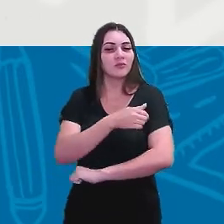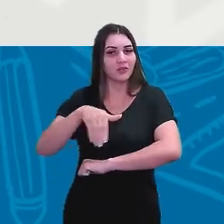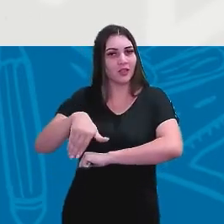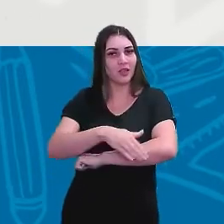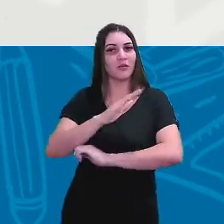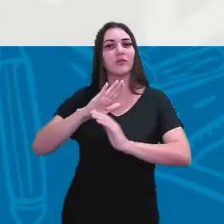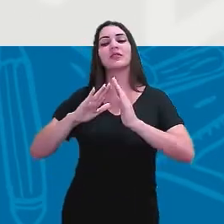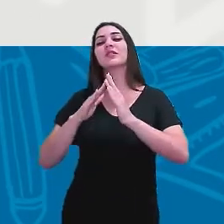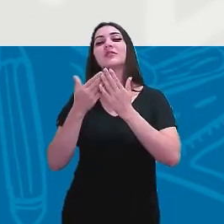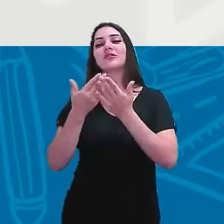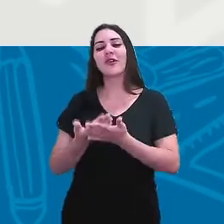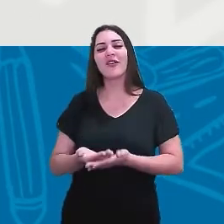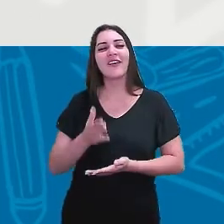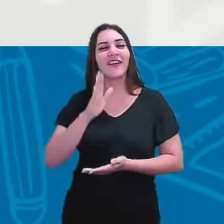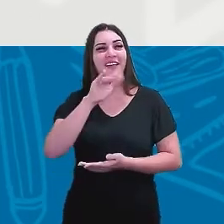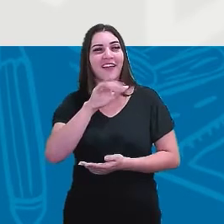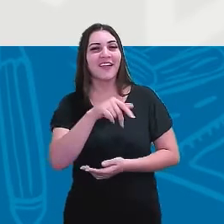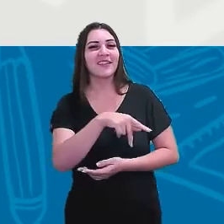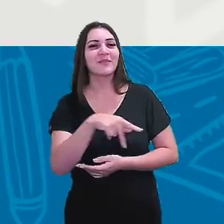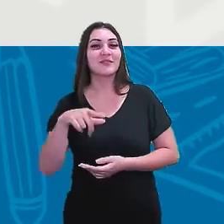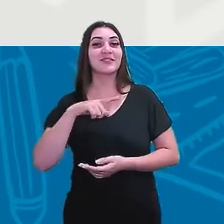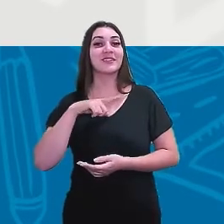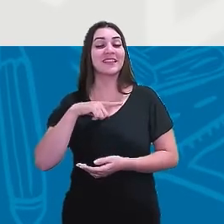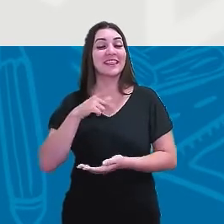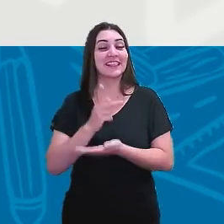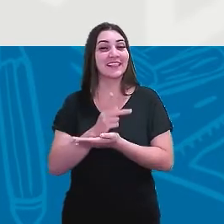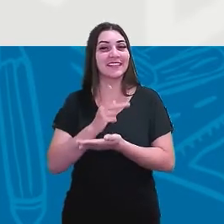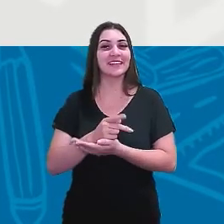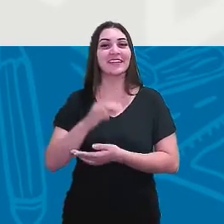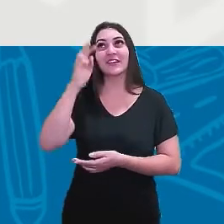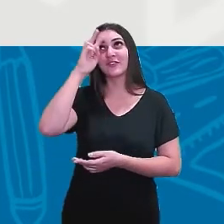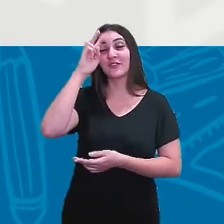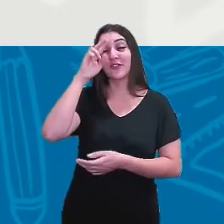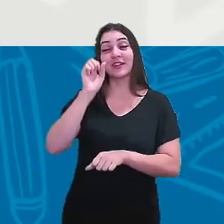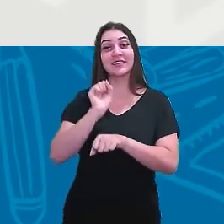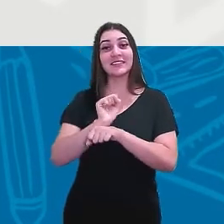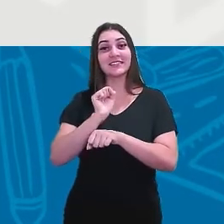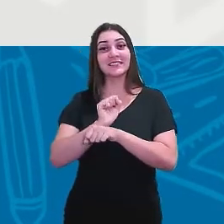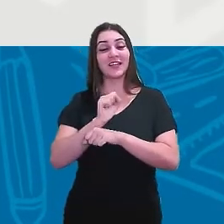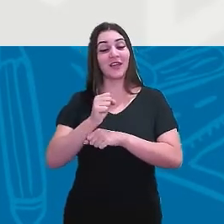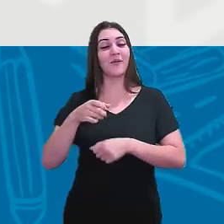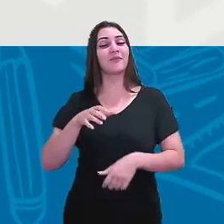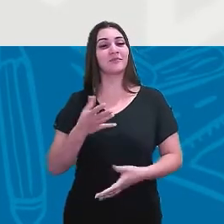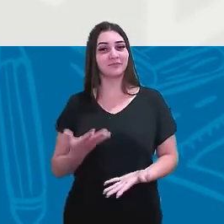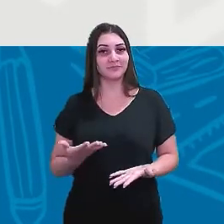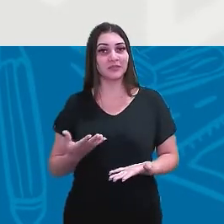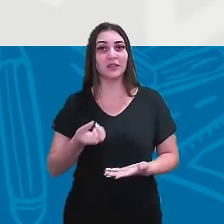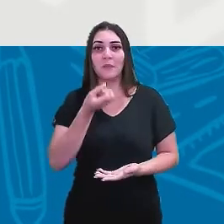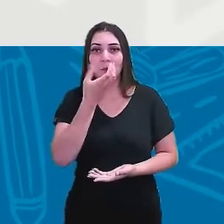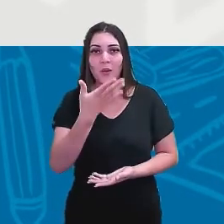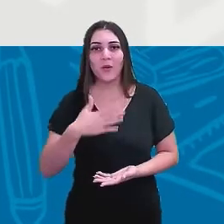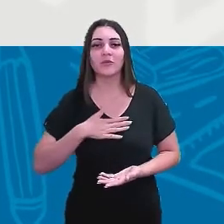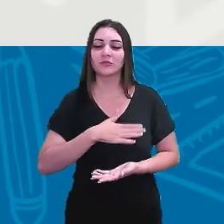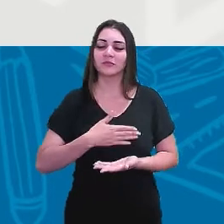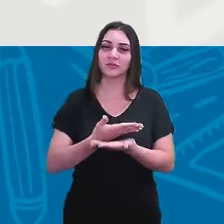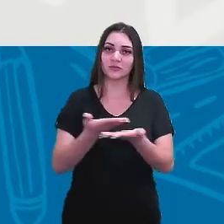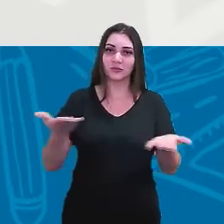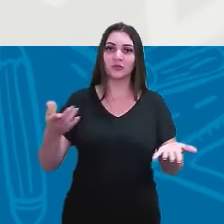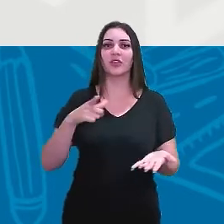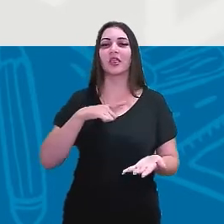escolas e falam isso. Eita, professora, sempre tem a história, eu fico sempre esperando. E que bom que vocês estão gostando, né? Que eu trago